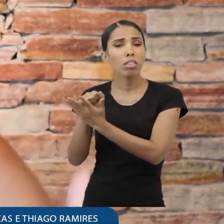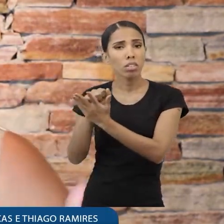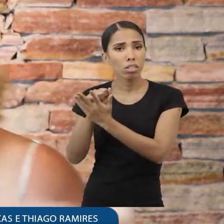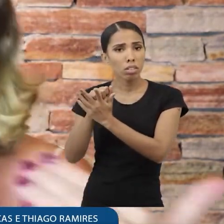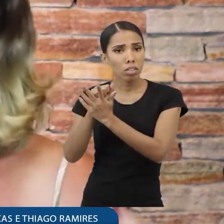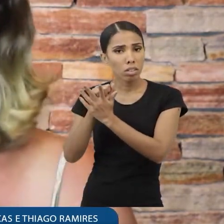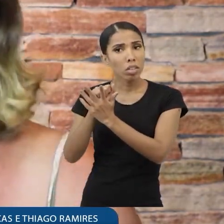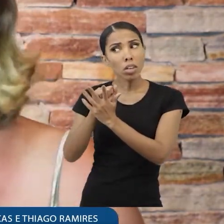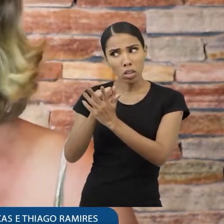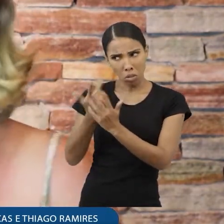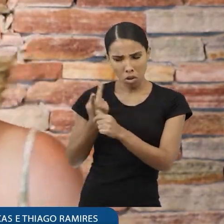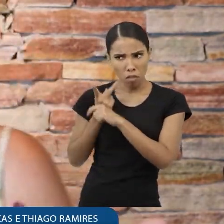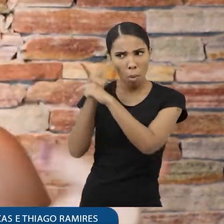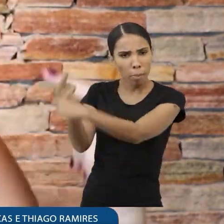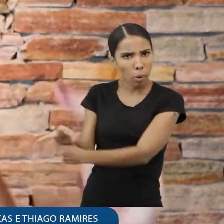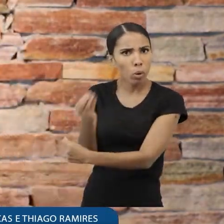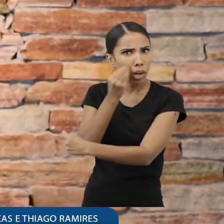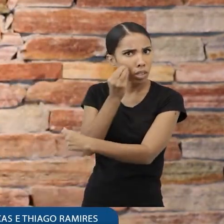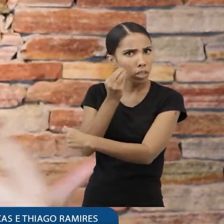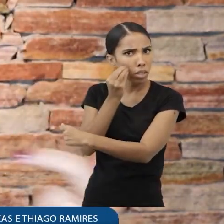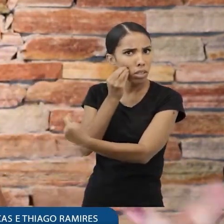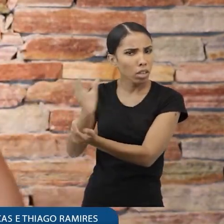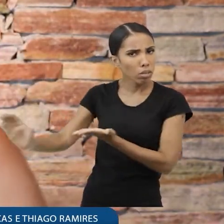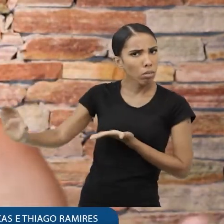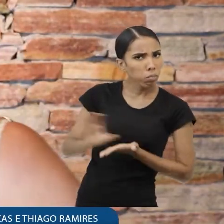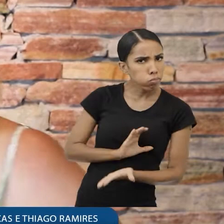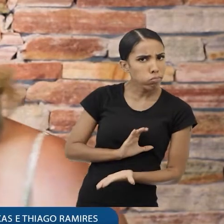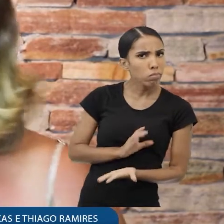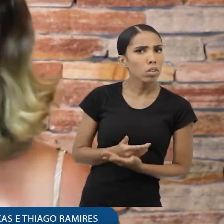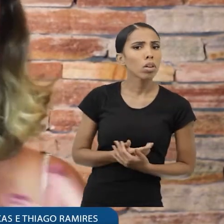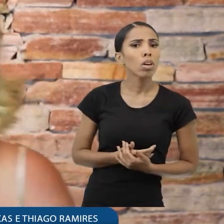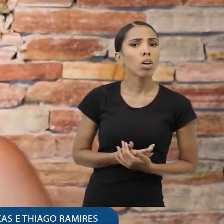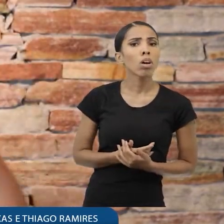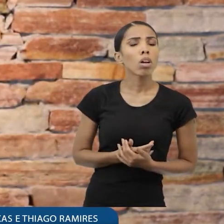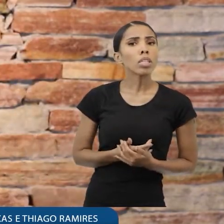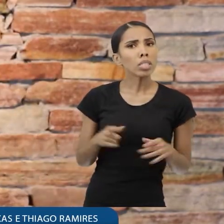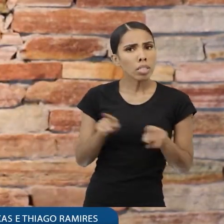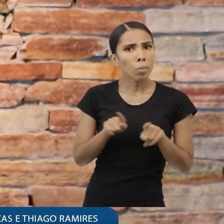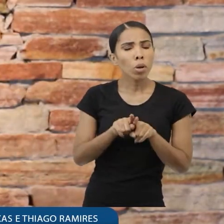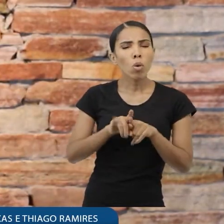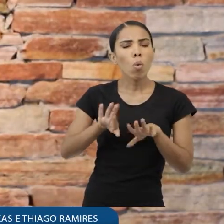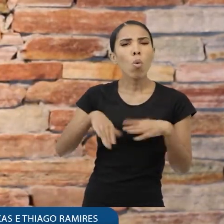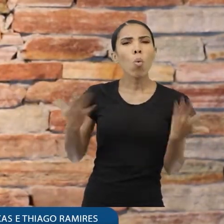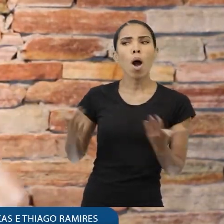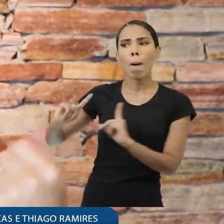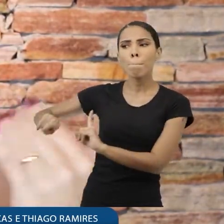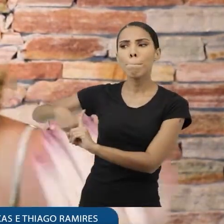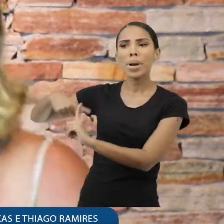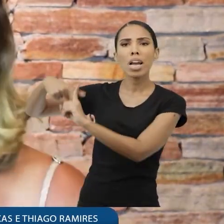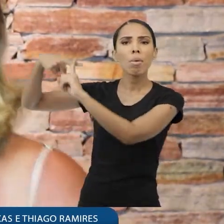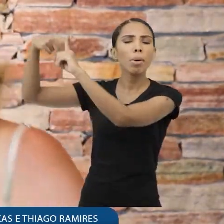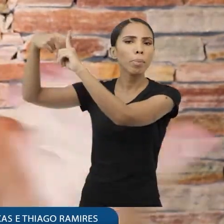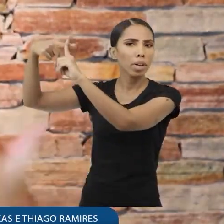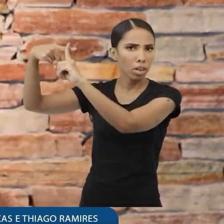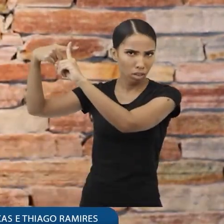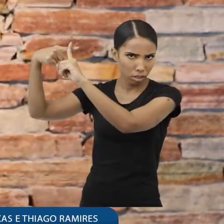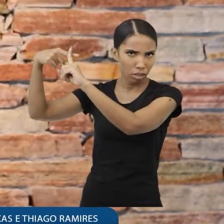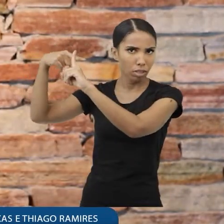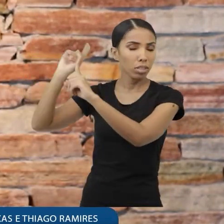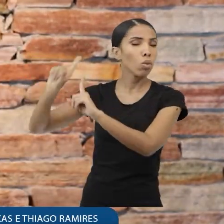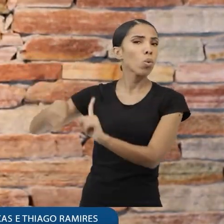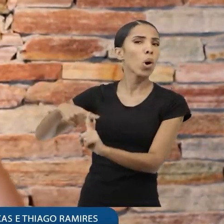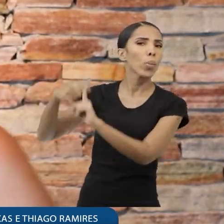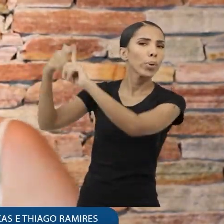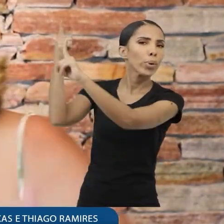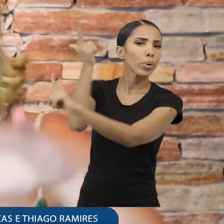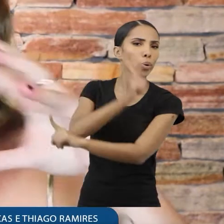e vou correndo atrás do meu patrocínio. Apresento meu projeto. Qual é o tipo de contrapartida que esse patrocinador deseja para um projeto